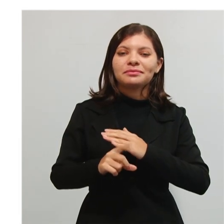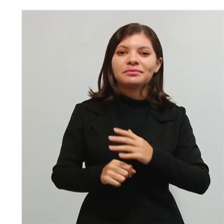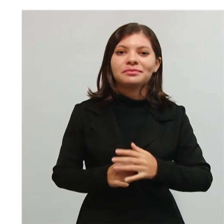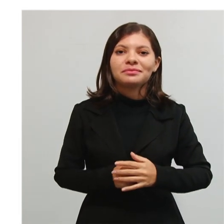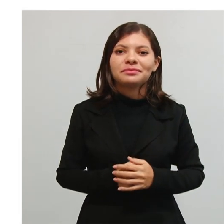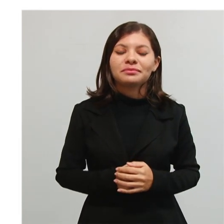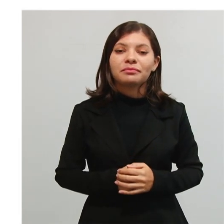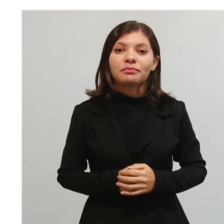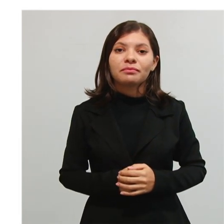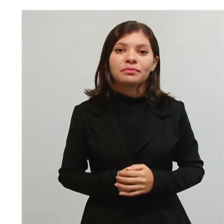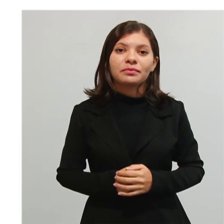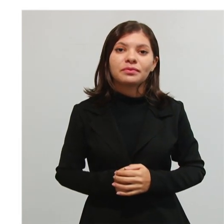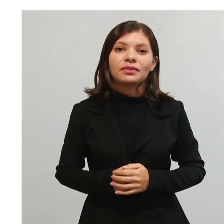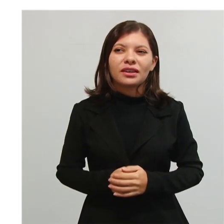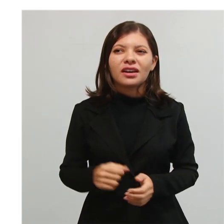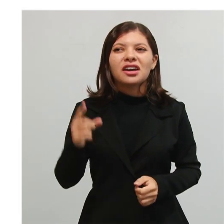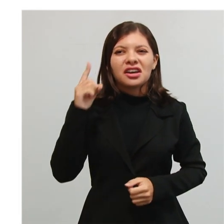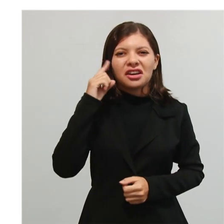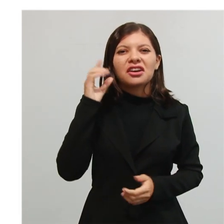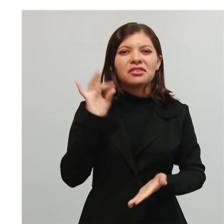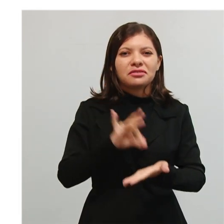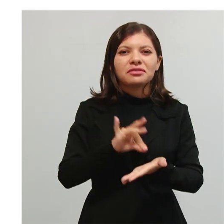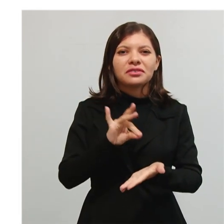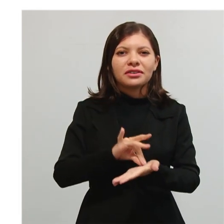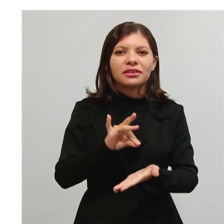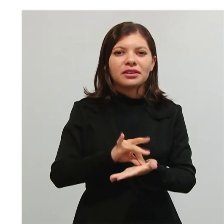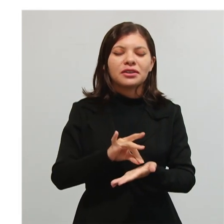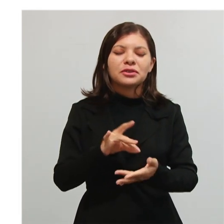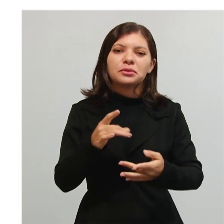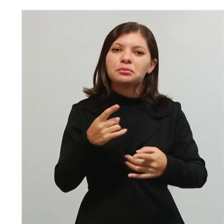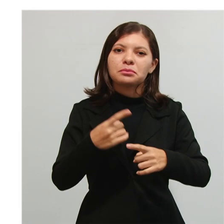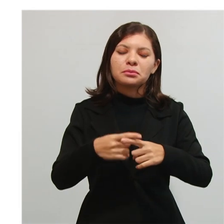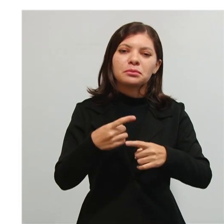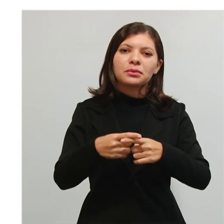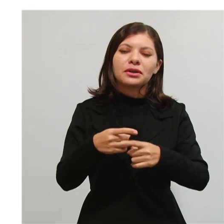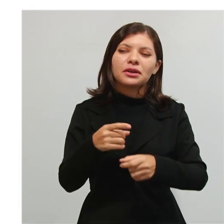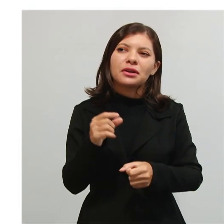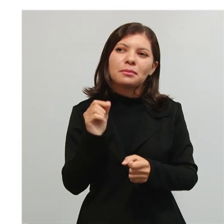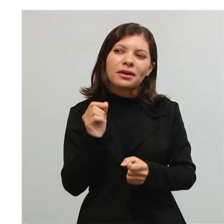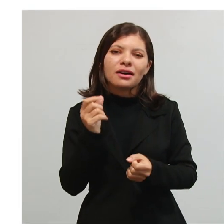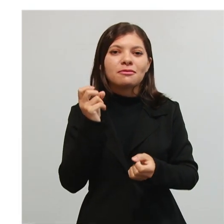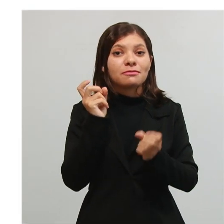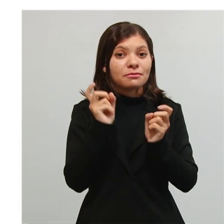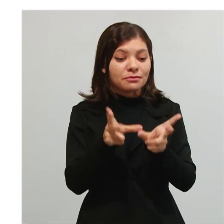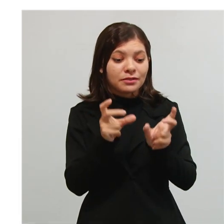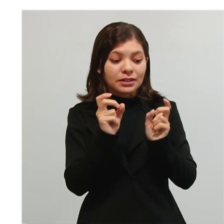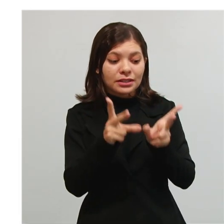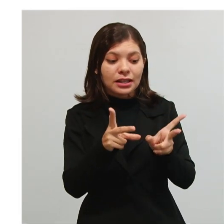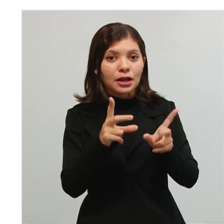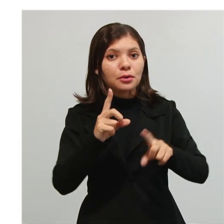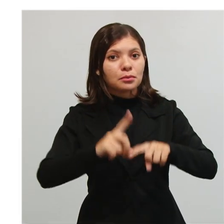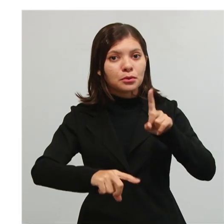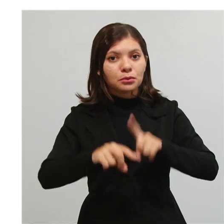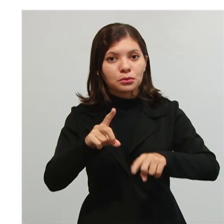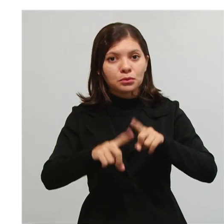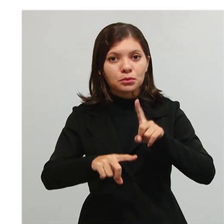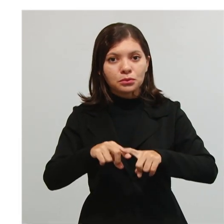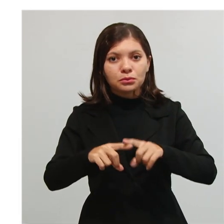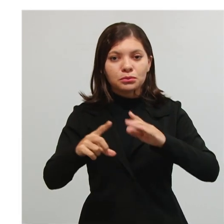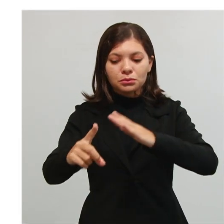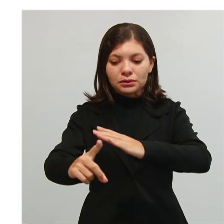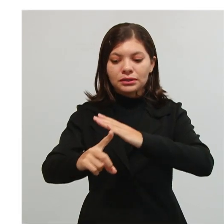pessoal isso faz muito sentido primeiro para você vender um produto para alguém para você atender uma pessoa